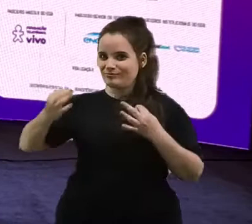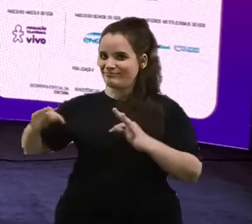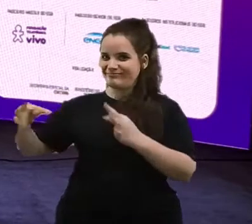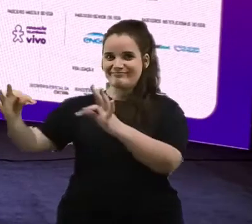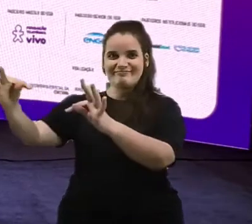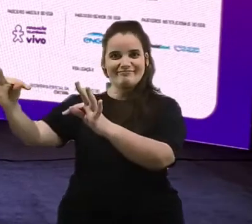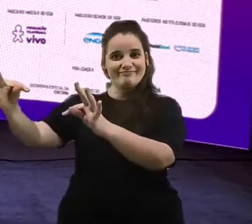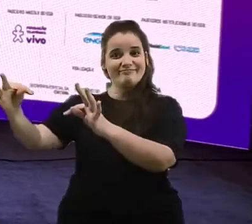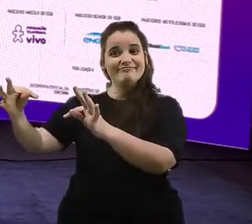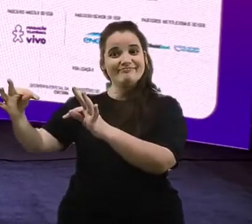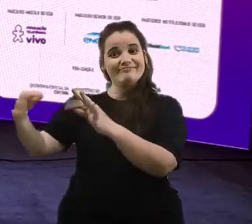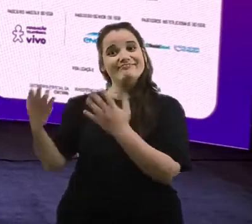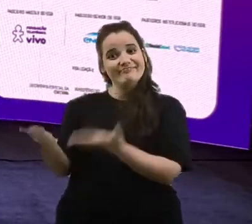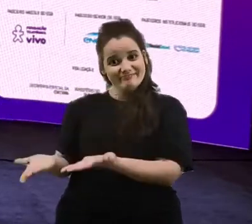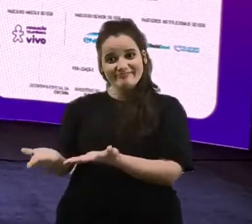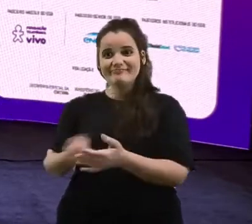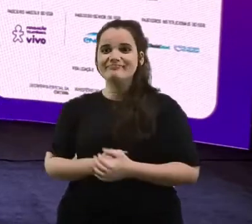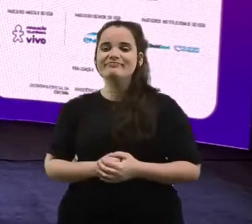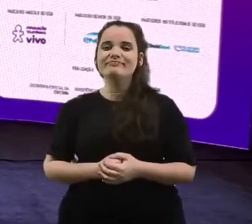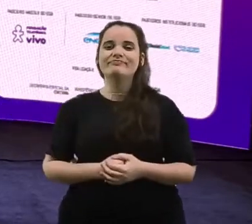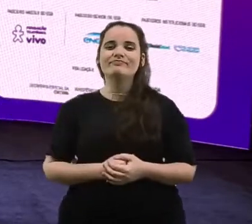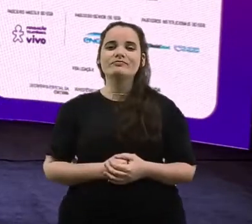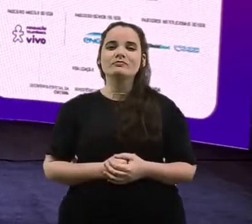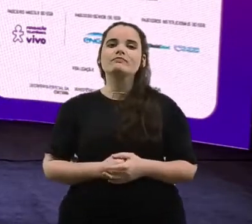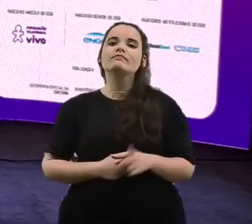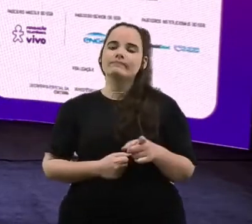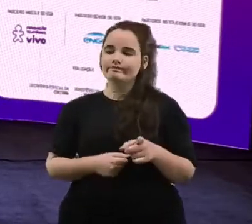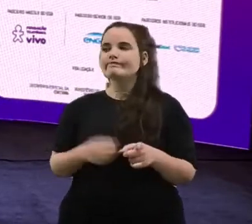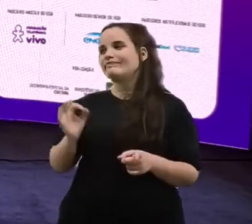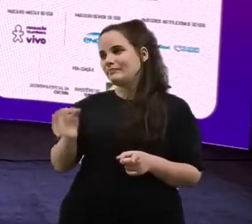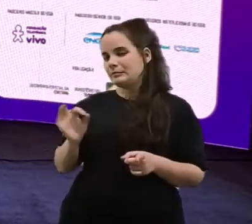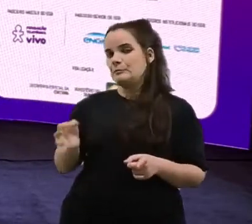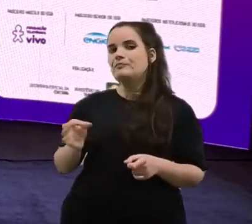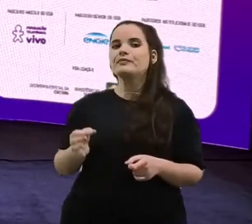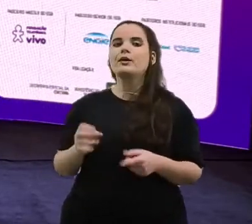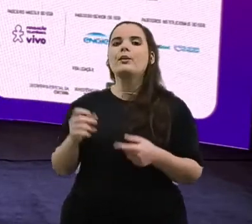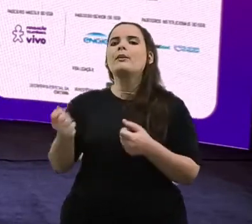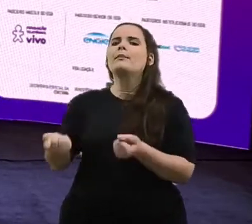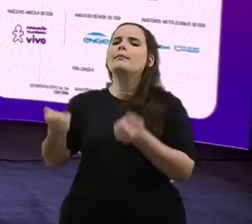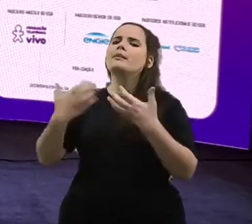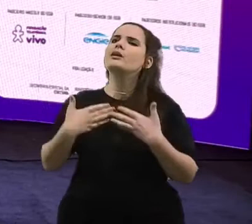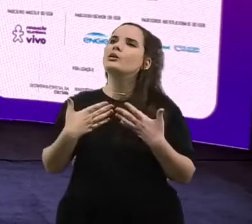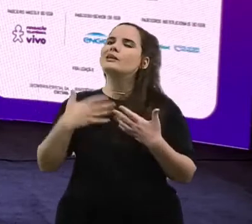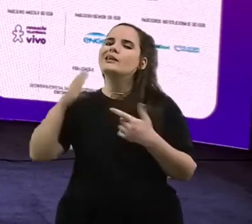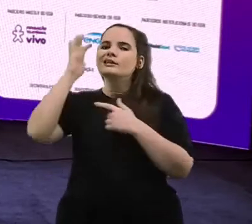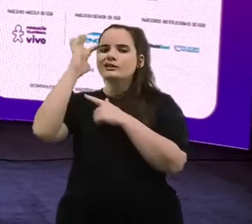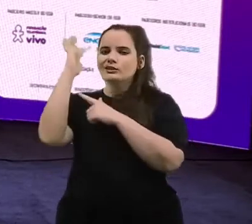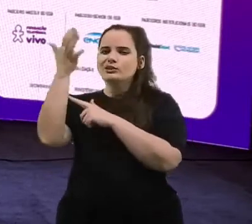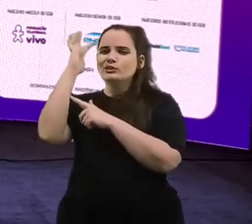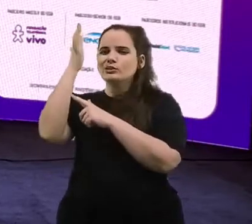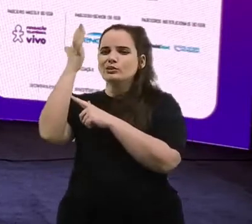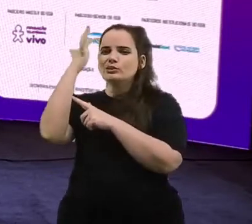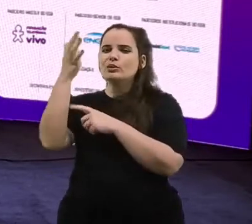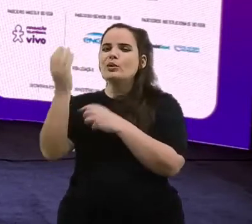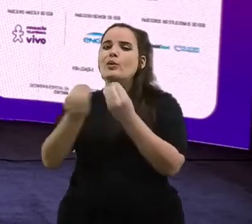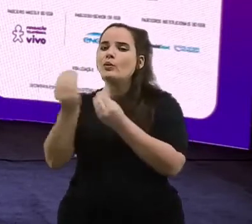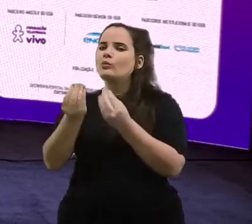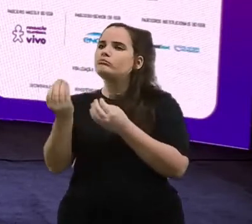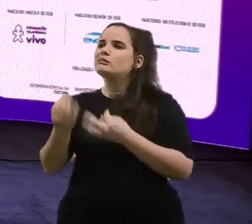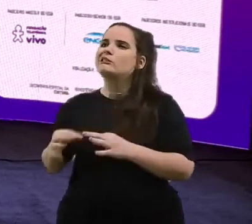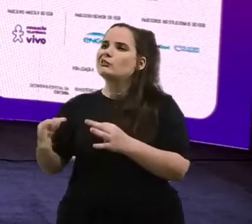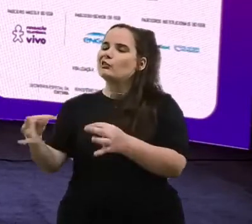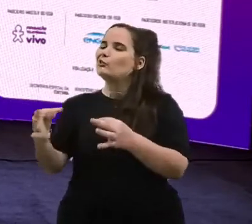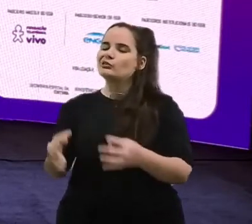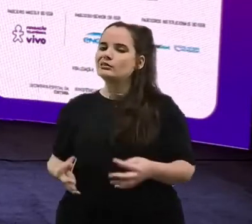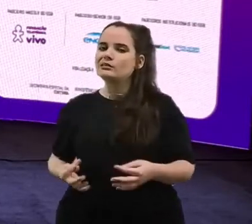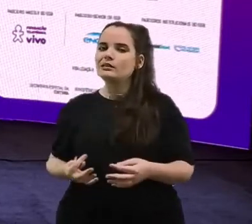dia. Então, conta um pouquinho para a gente da solução, mas fala também, antes, se você puder, sobre o